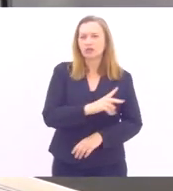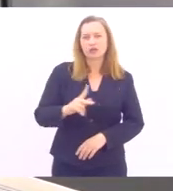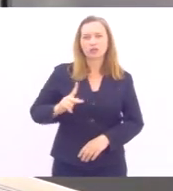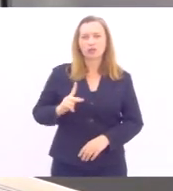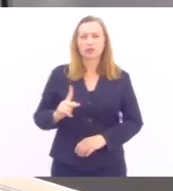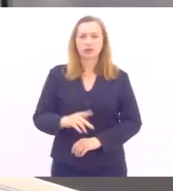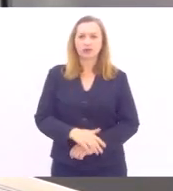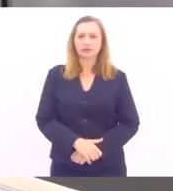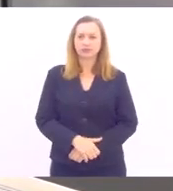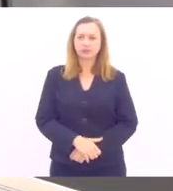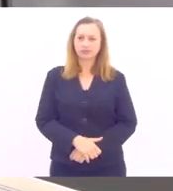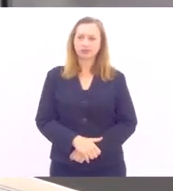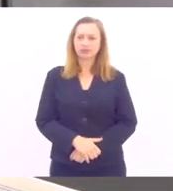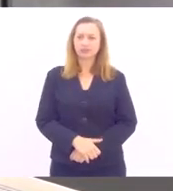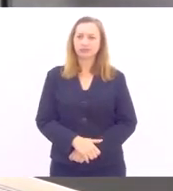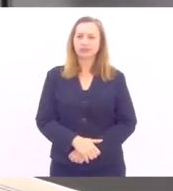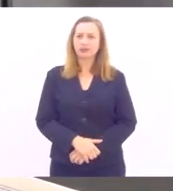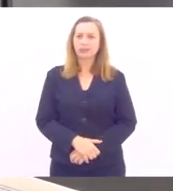Pública.